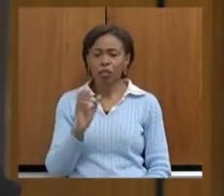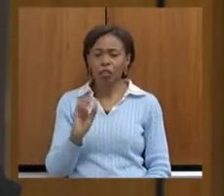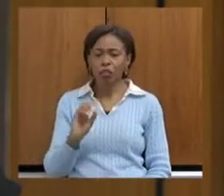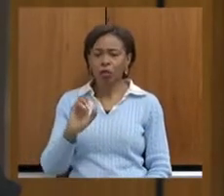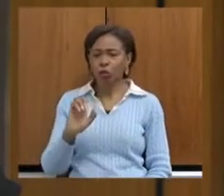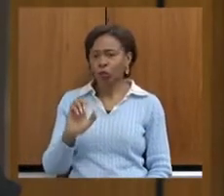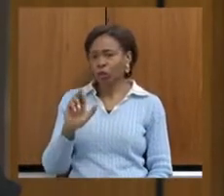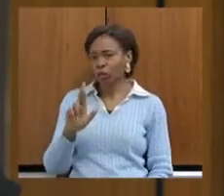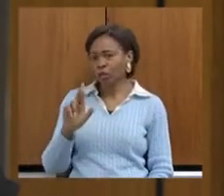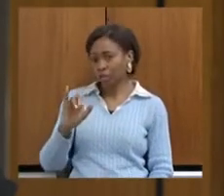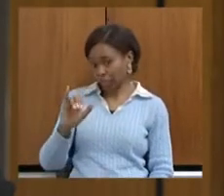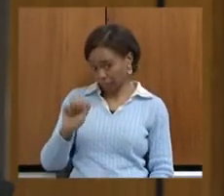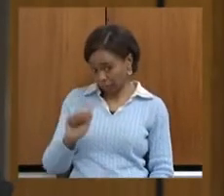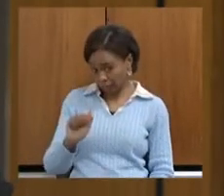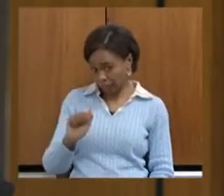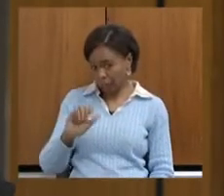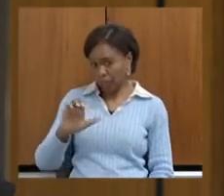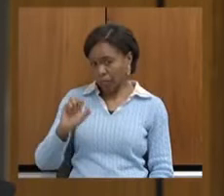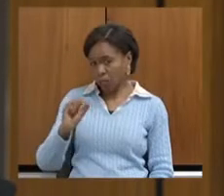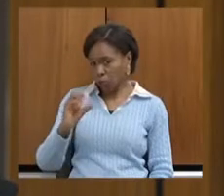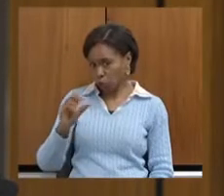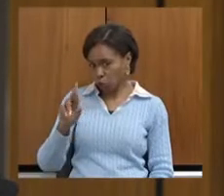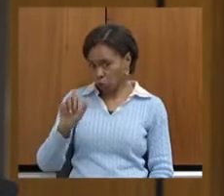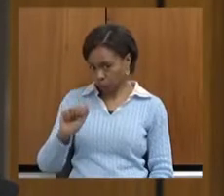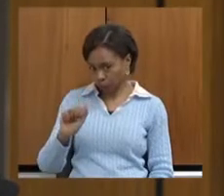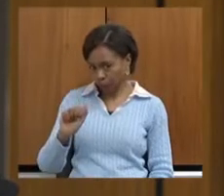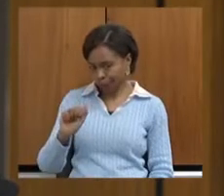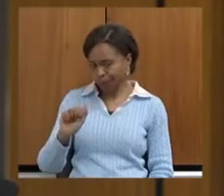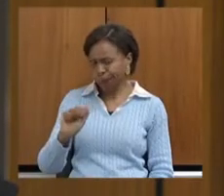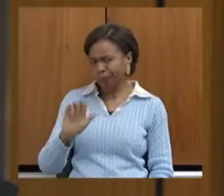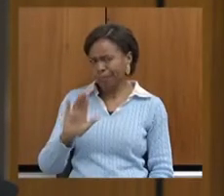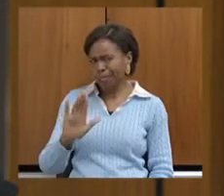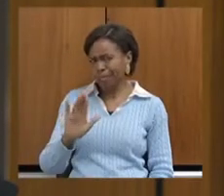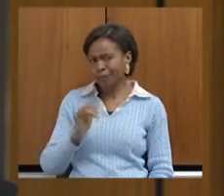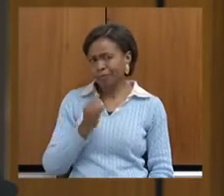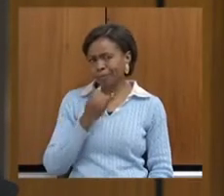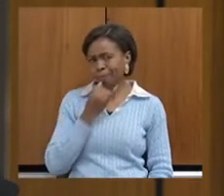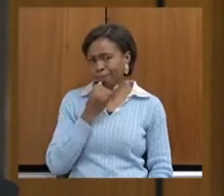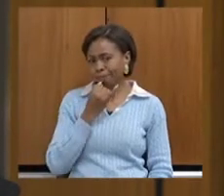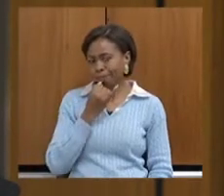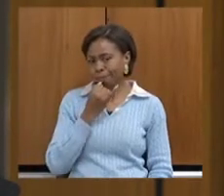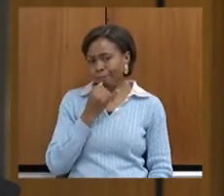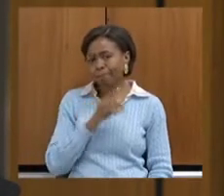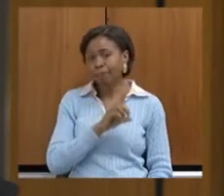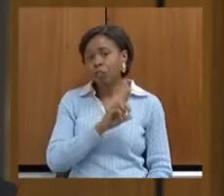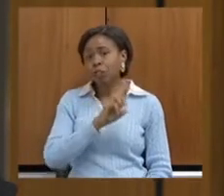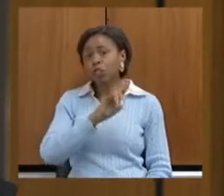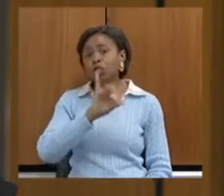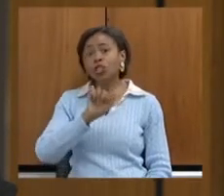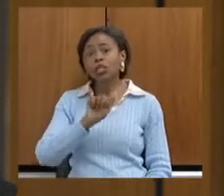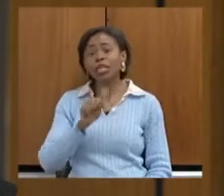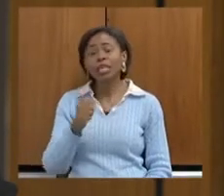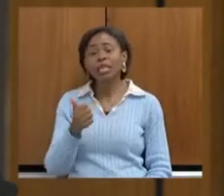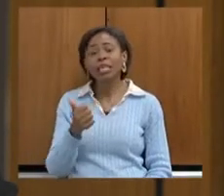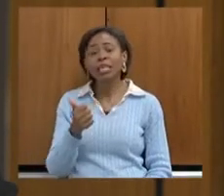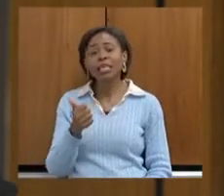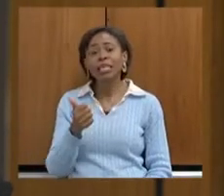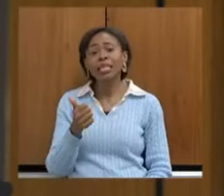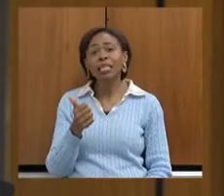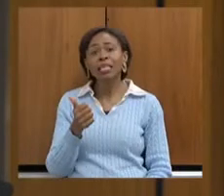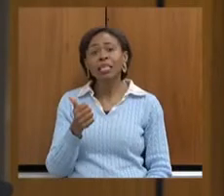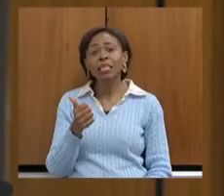felizmente quando foi Bom dia 15 dia cinco de novembro de